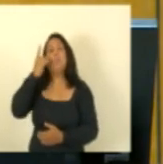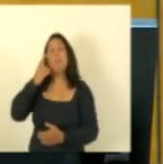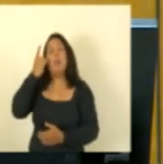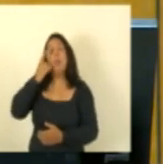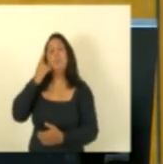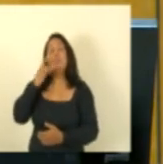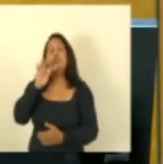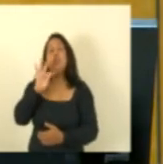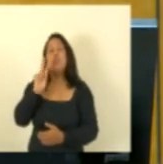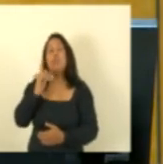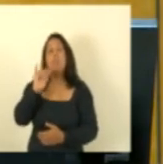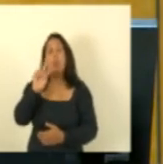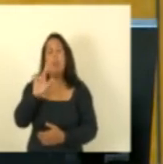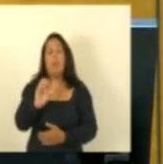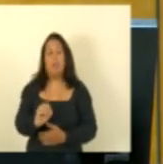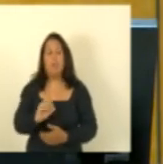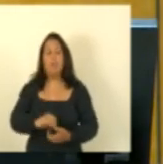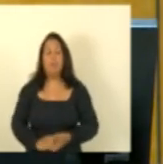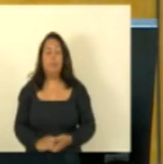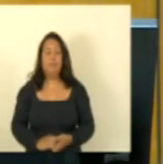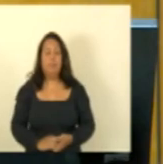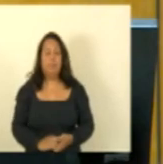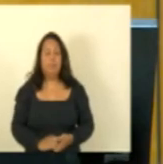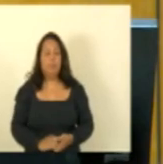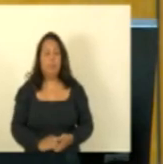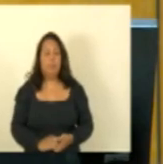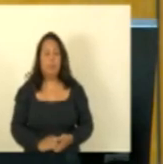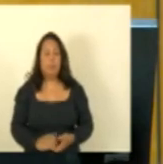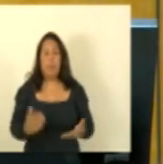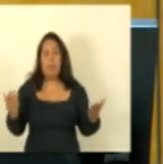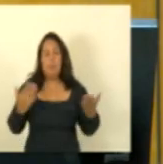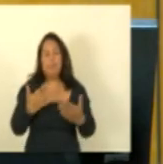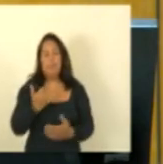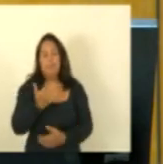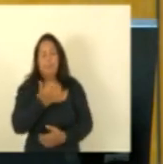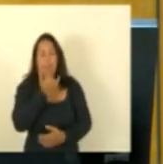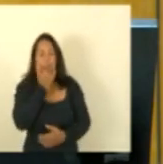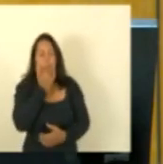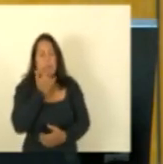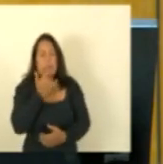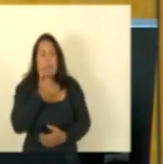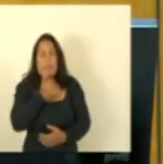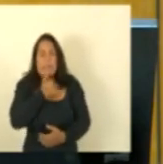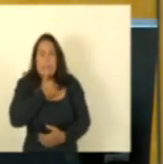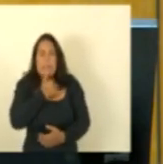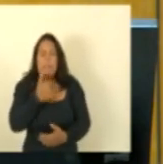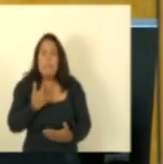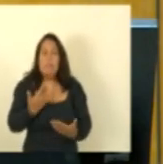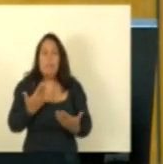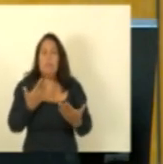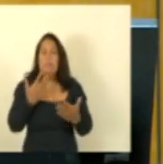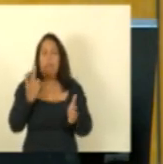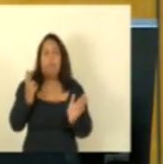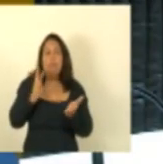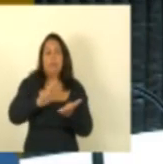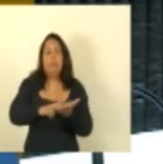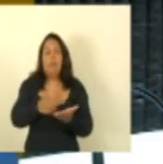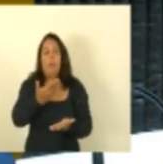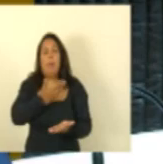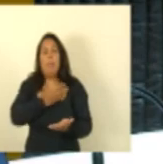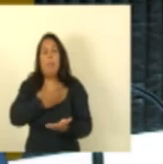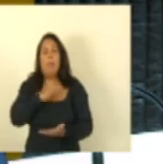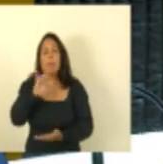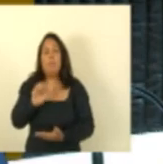Senhor presidente, senhoras e senhores deputados, gostaria de, com muito pesar, registrar o falecimento do amigo Ivani